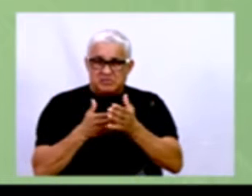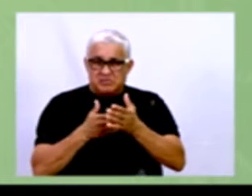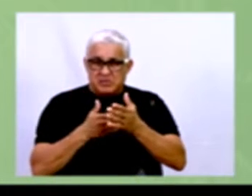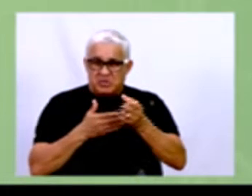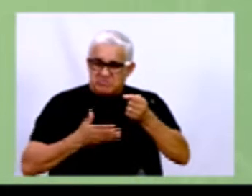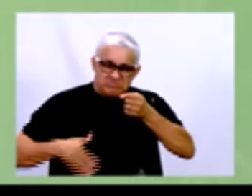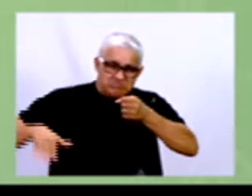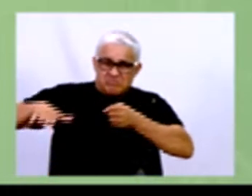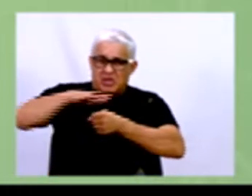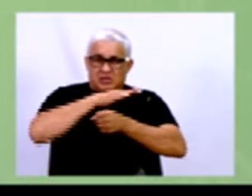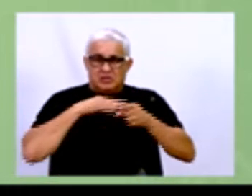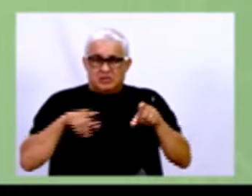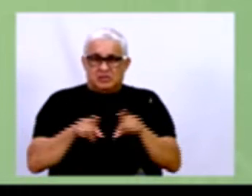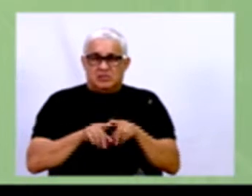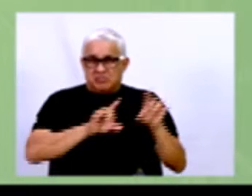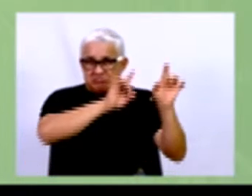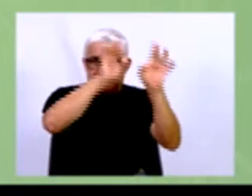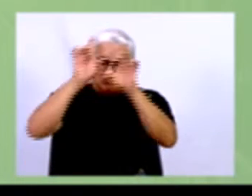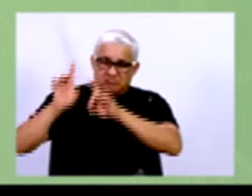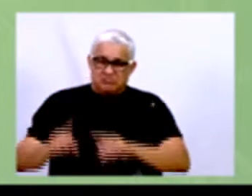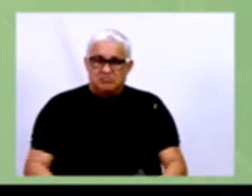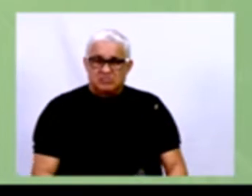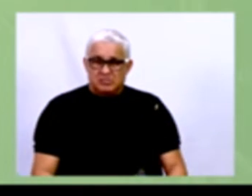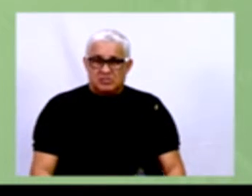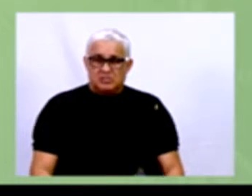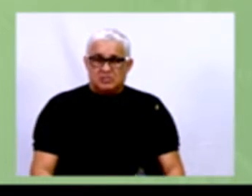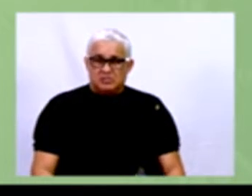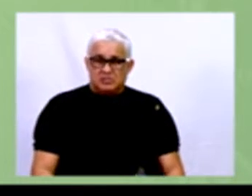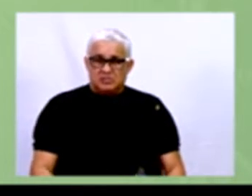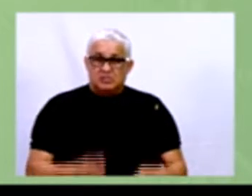sofisticados. Esses recursos produtivos, por eles serem